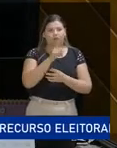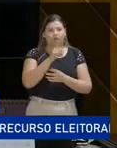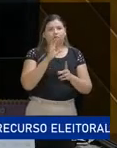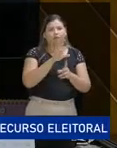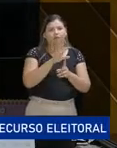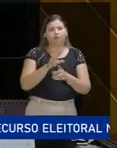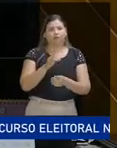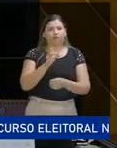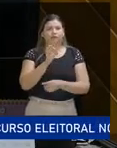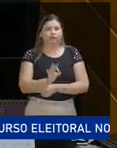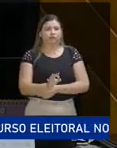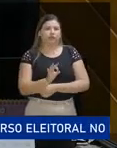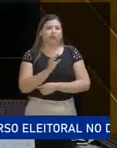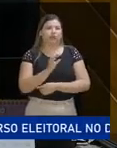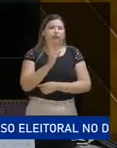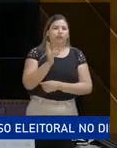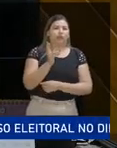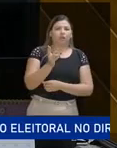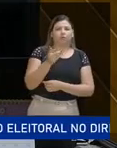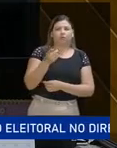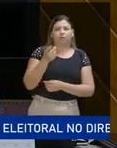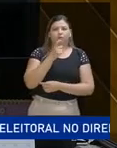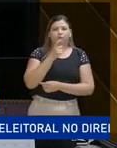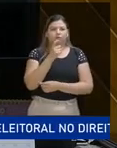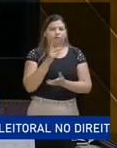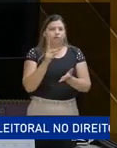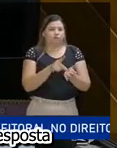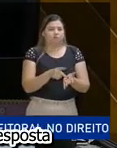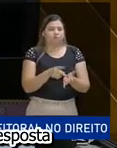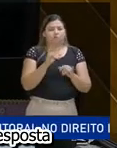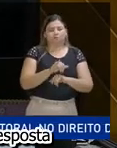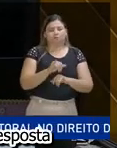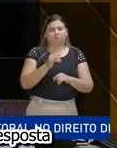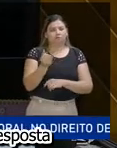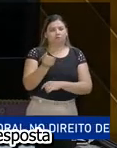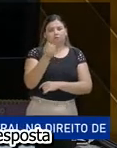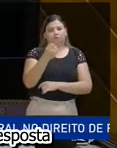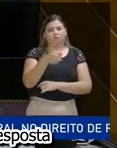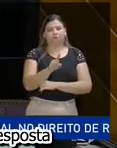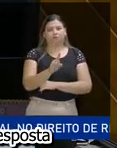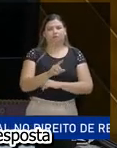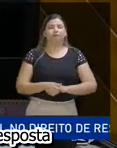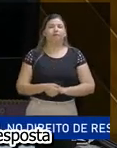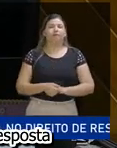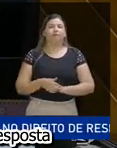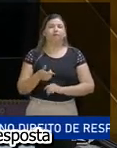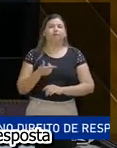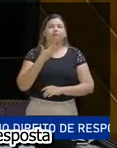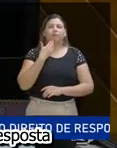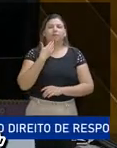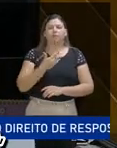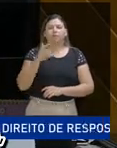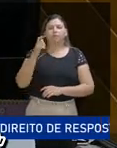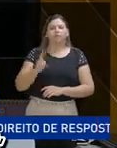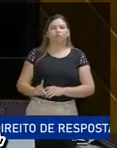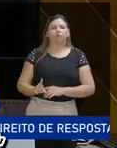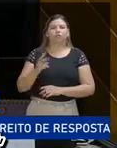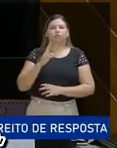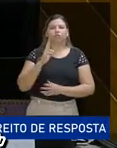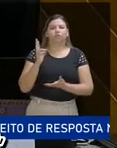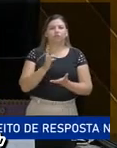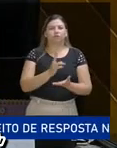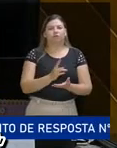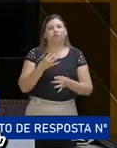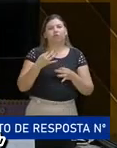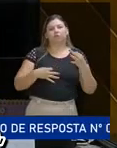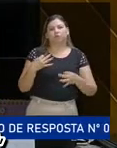por correções à propaganda eleitoral. Assim, as condições para a concessão do direito de resposta se tornam